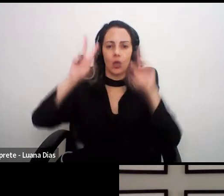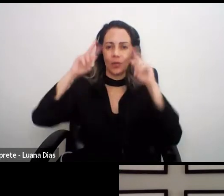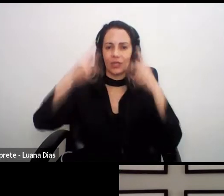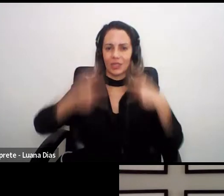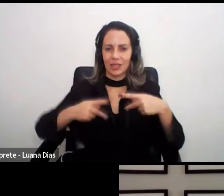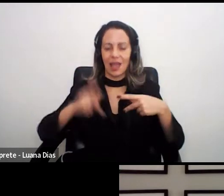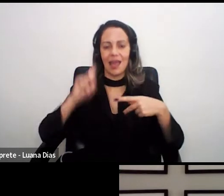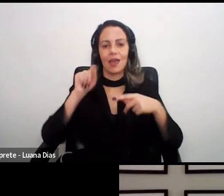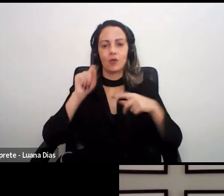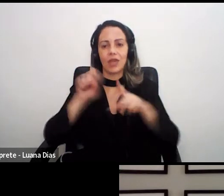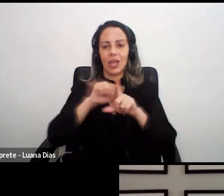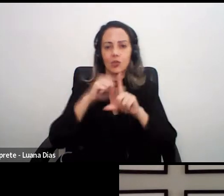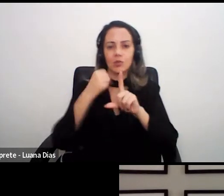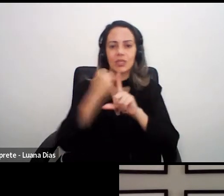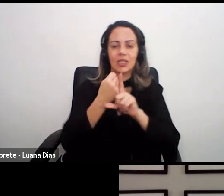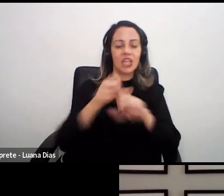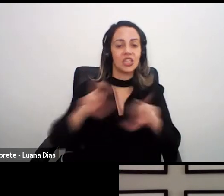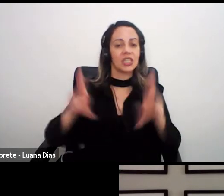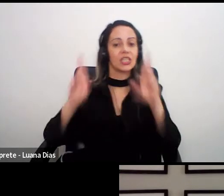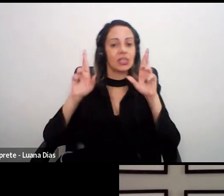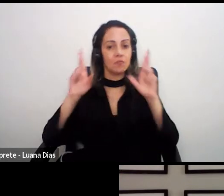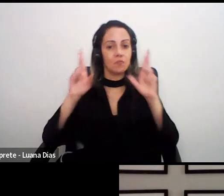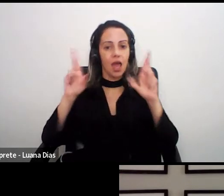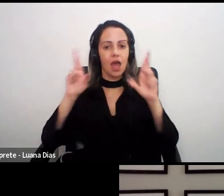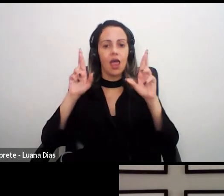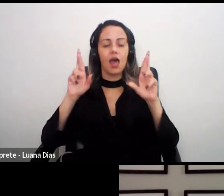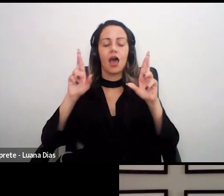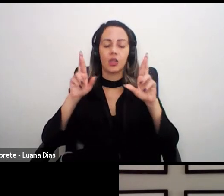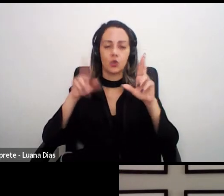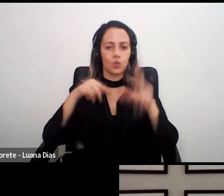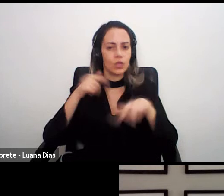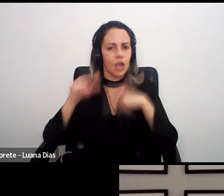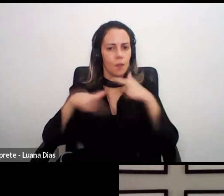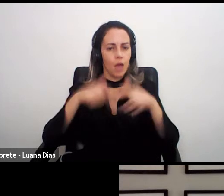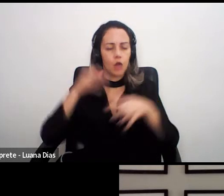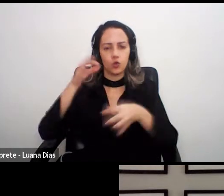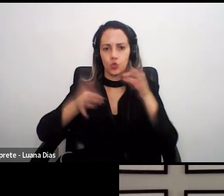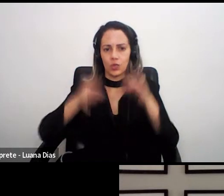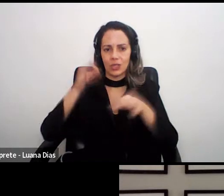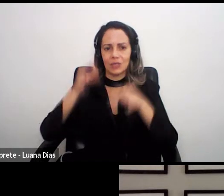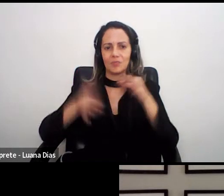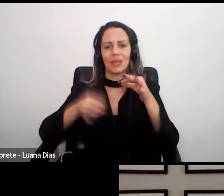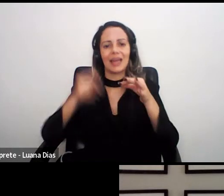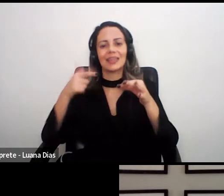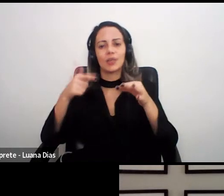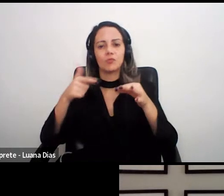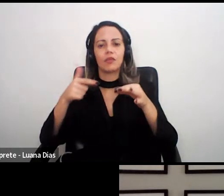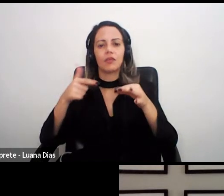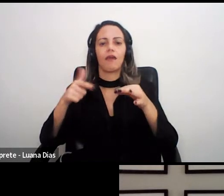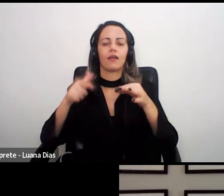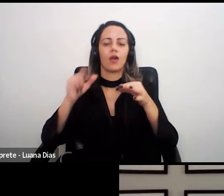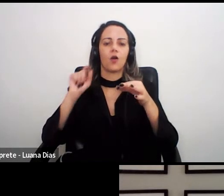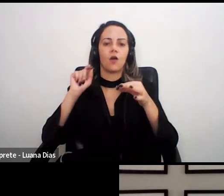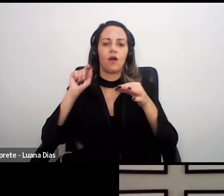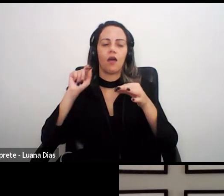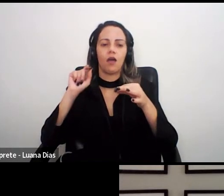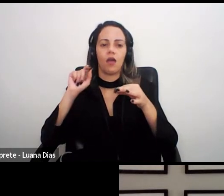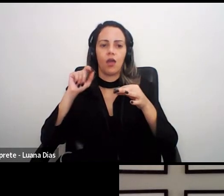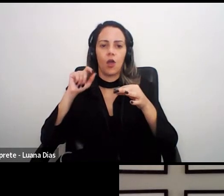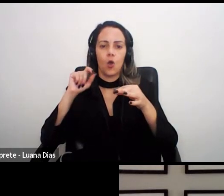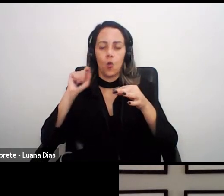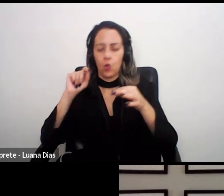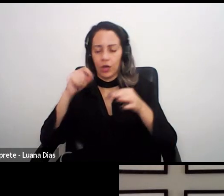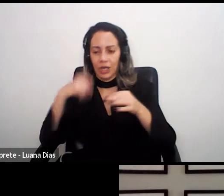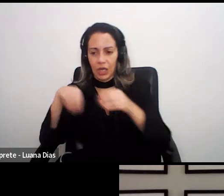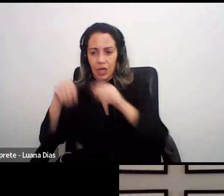né, desse exercício de jurisdição, para que não haja, né, um descompasso entre o que está